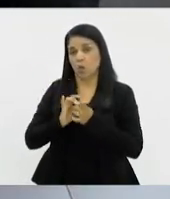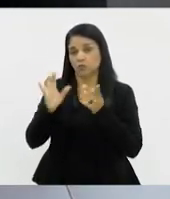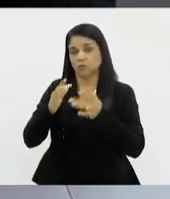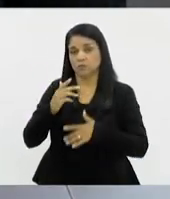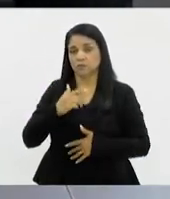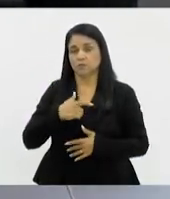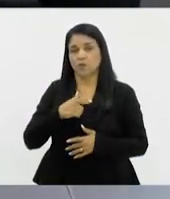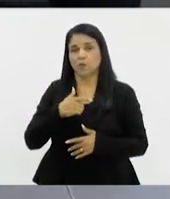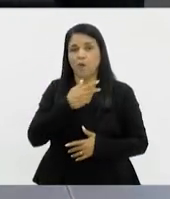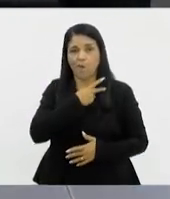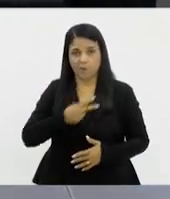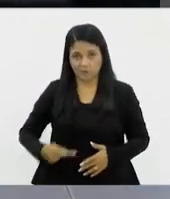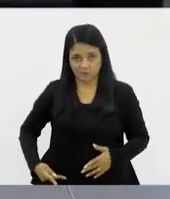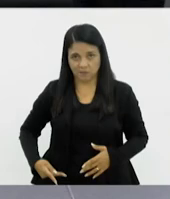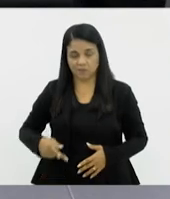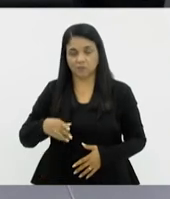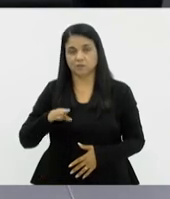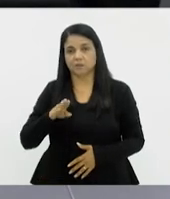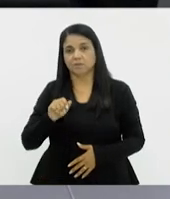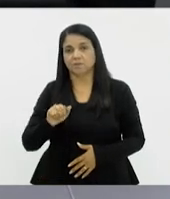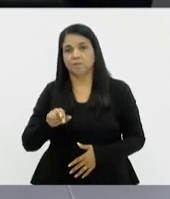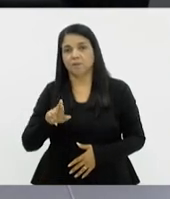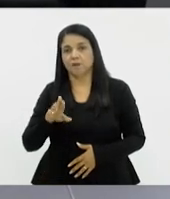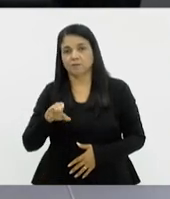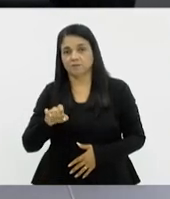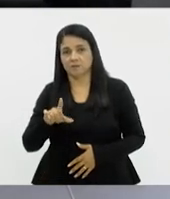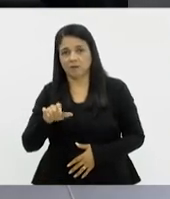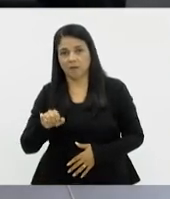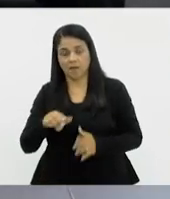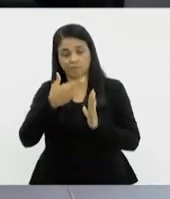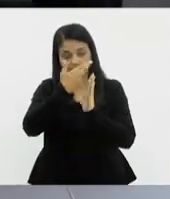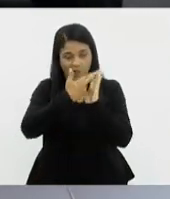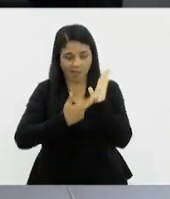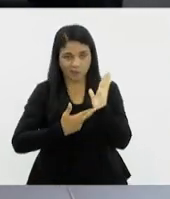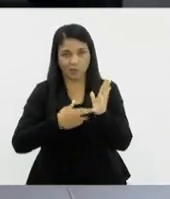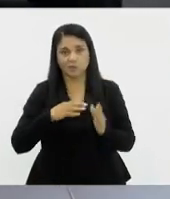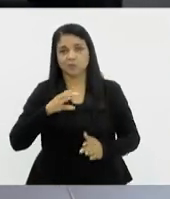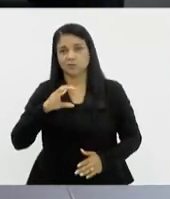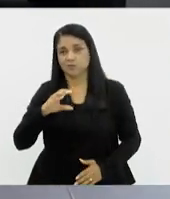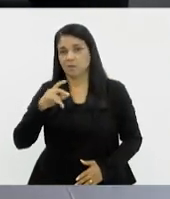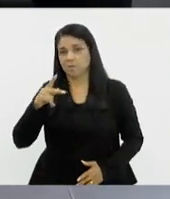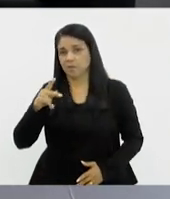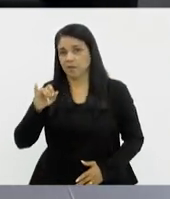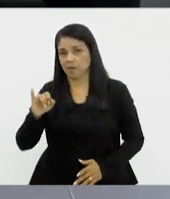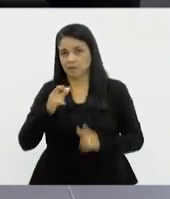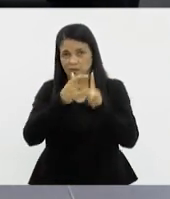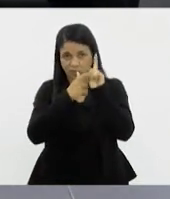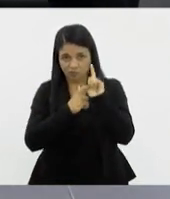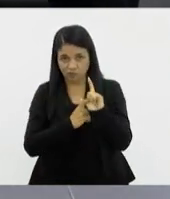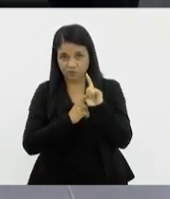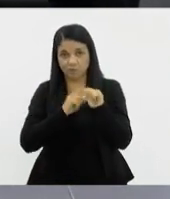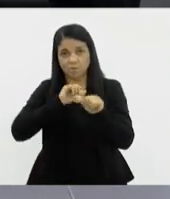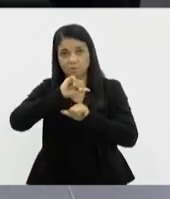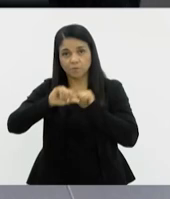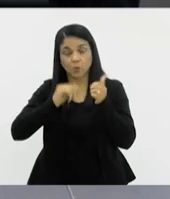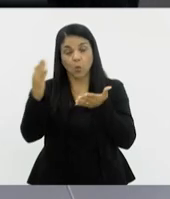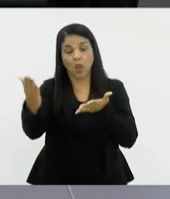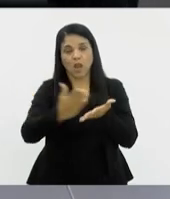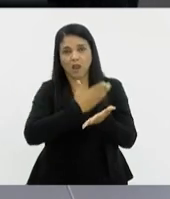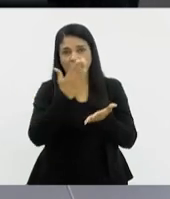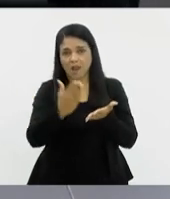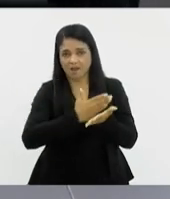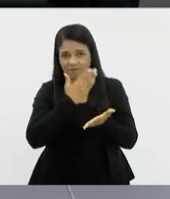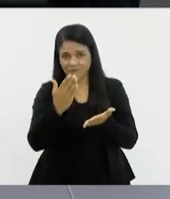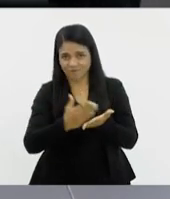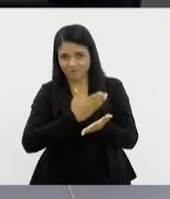presidente para transformar o relatório da CPI da dívida num livro que será